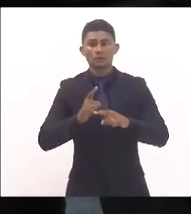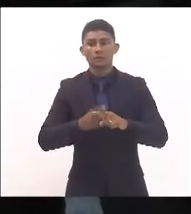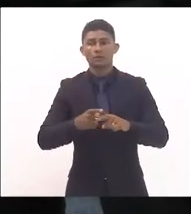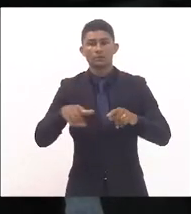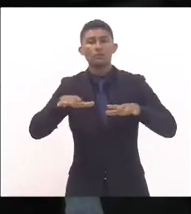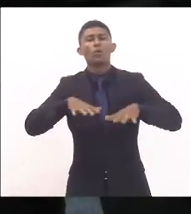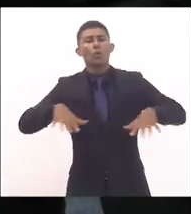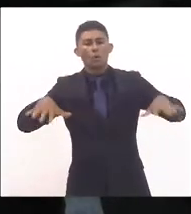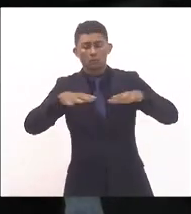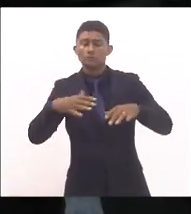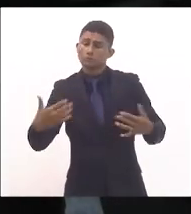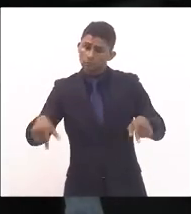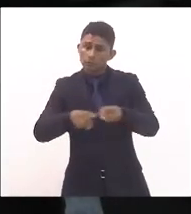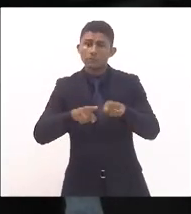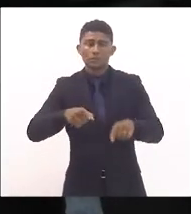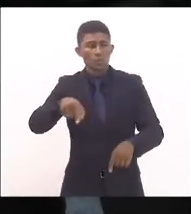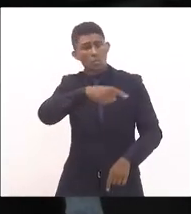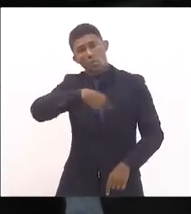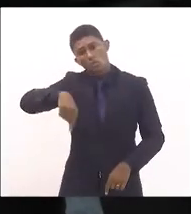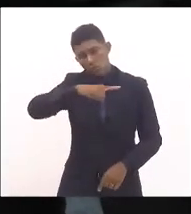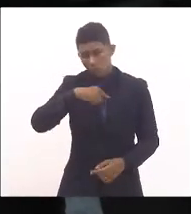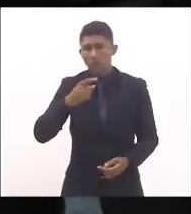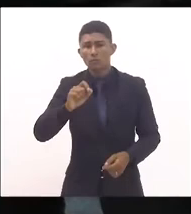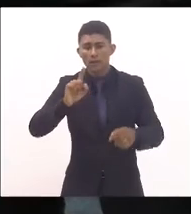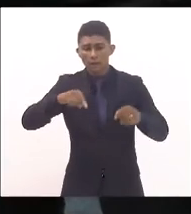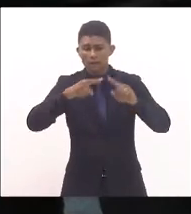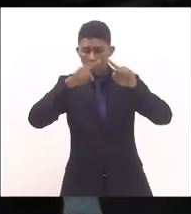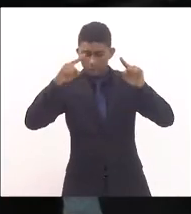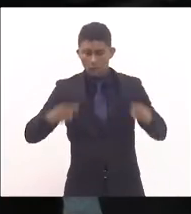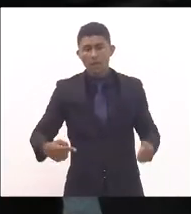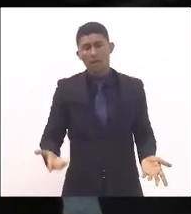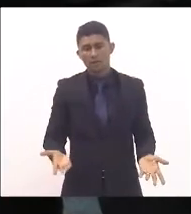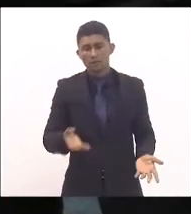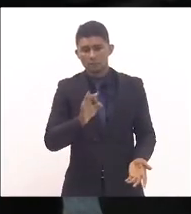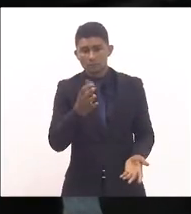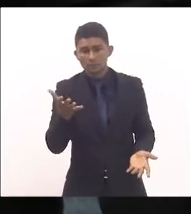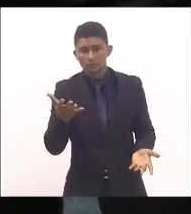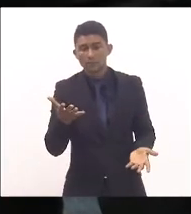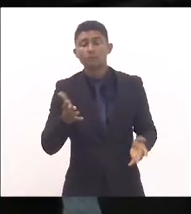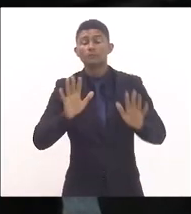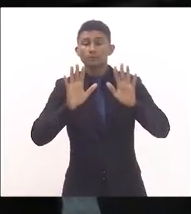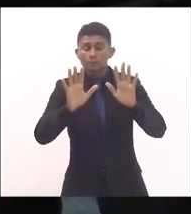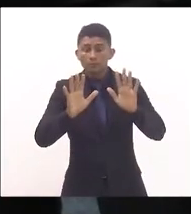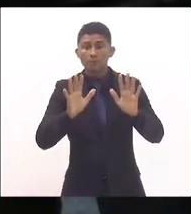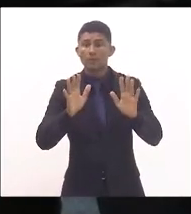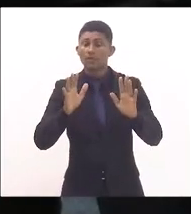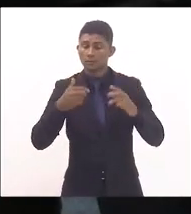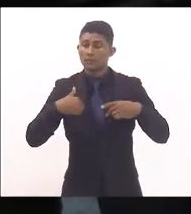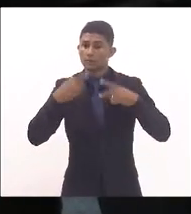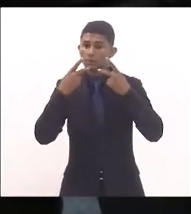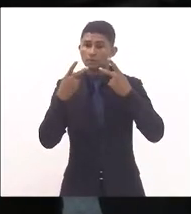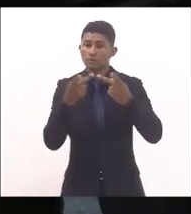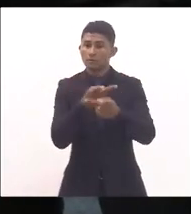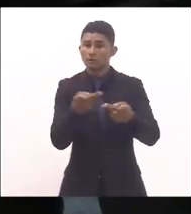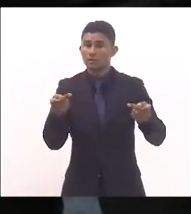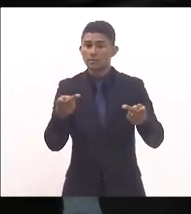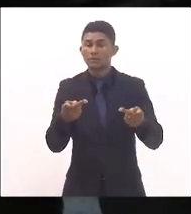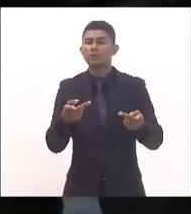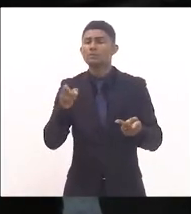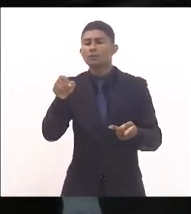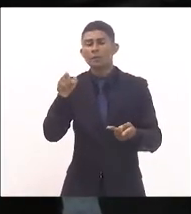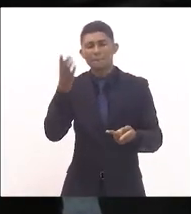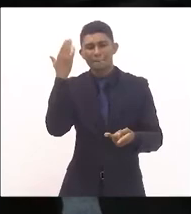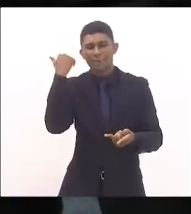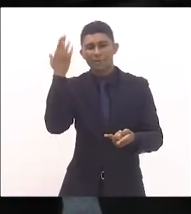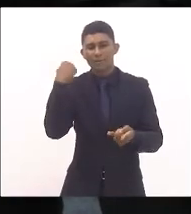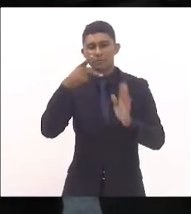somos servidores públicos e valorizamos os servidores públicos, mas eu preciso lhe dizer que isso veio no projeto de